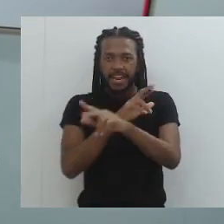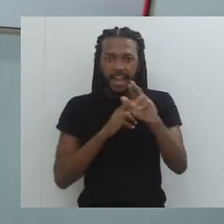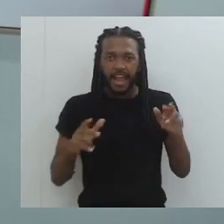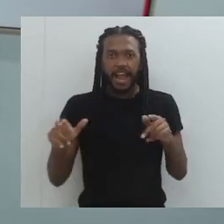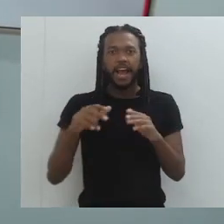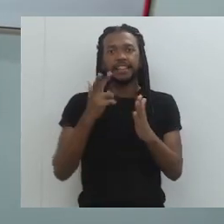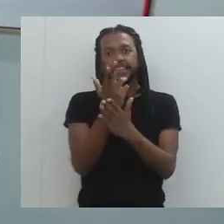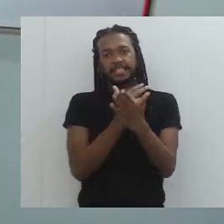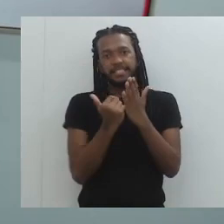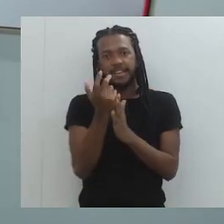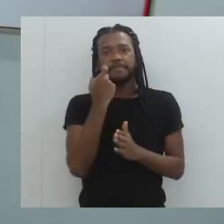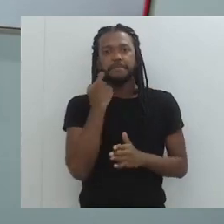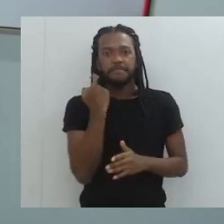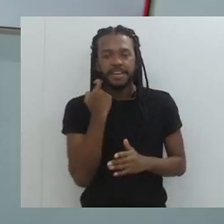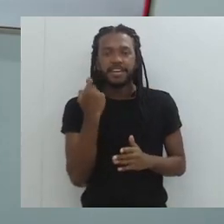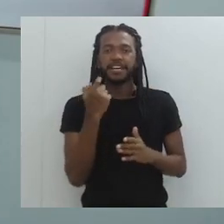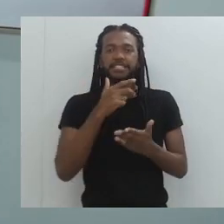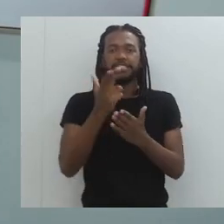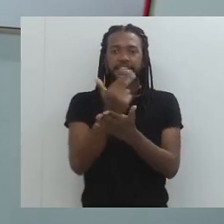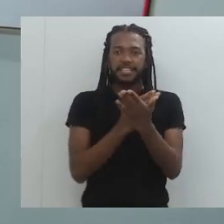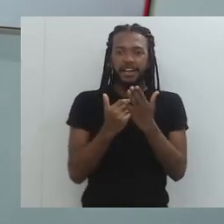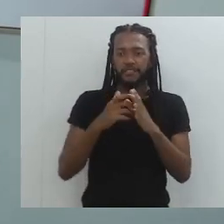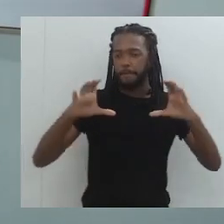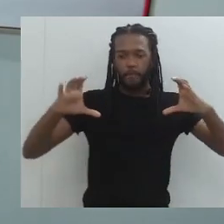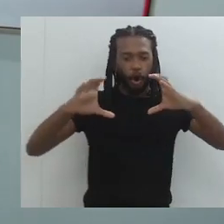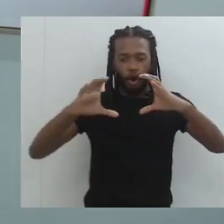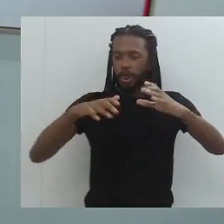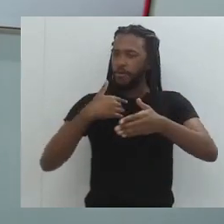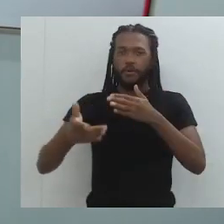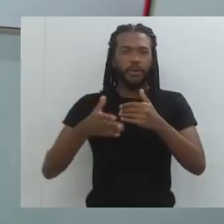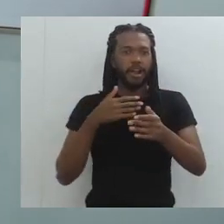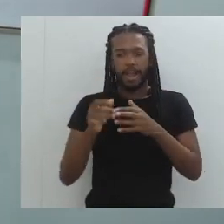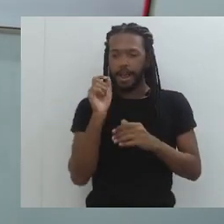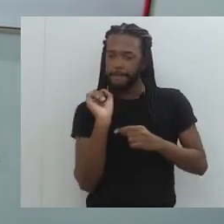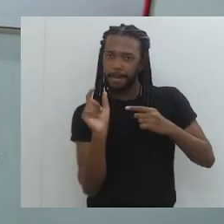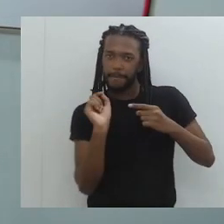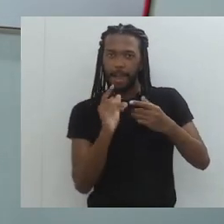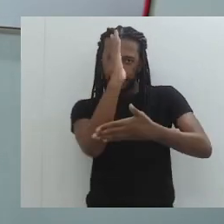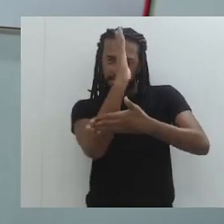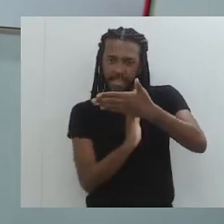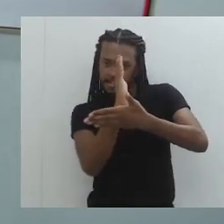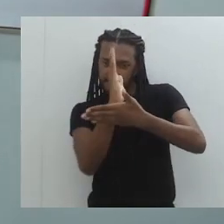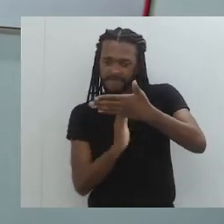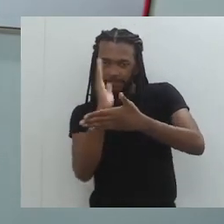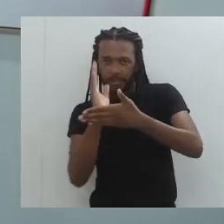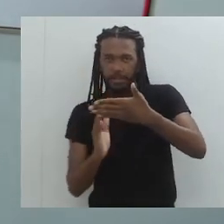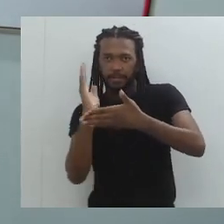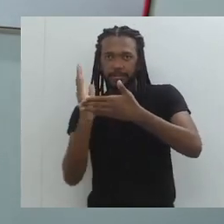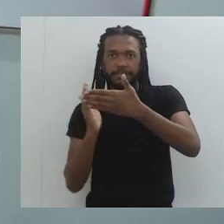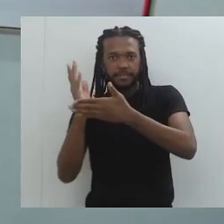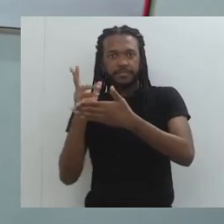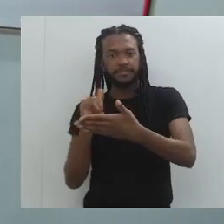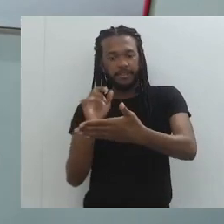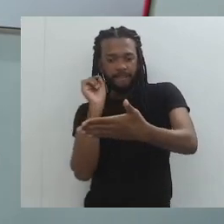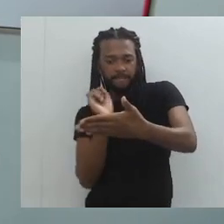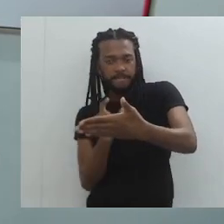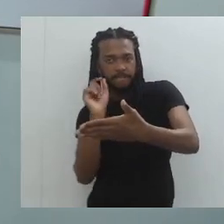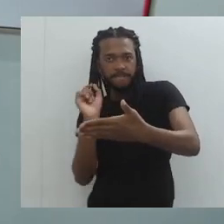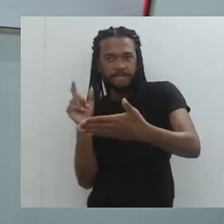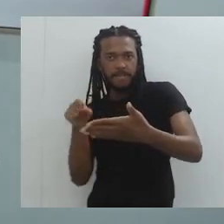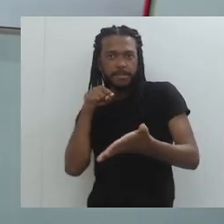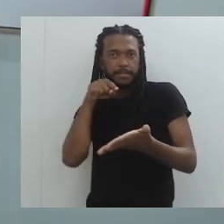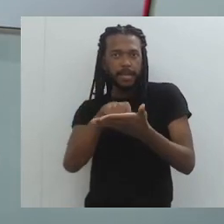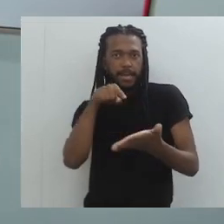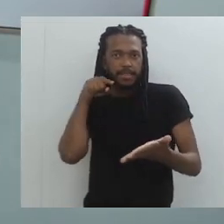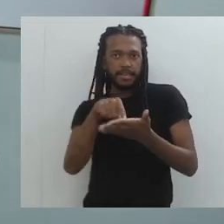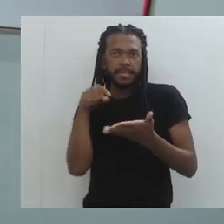peixe, desenhava bola, desenhava qualquer outro desenho, mas aí saía dividindo em várias seções e a gente tinha que ir acertando